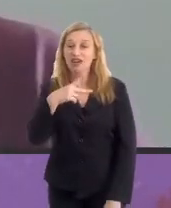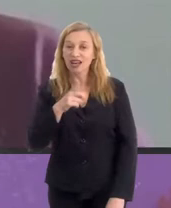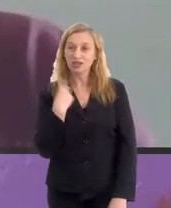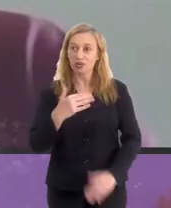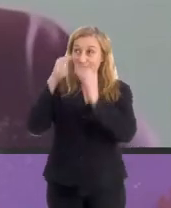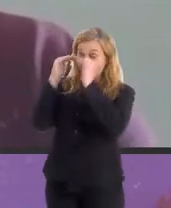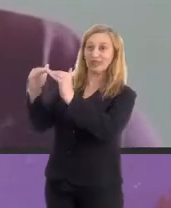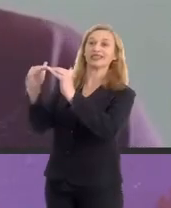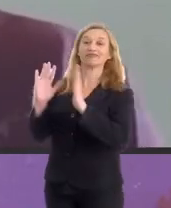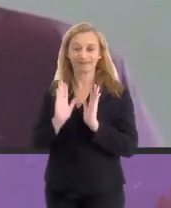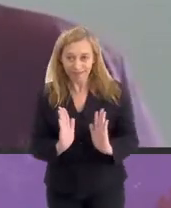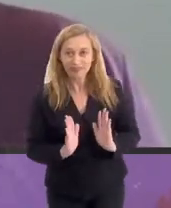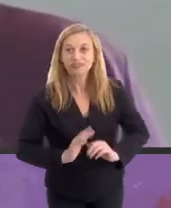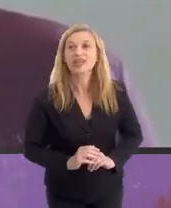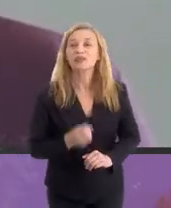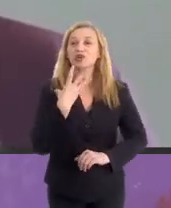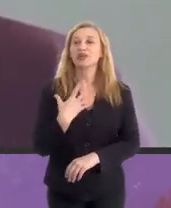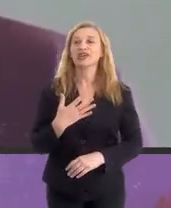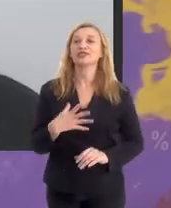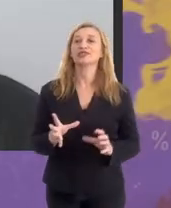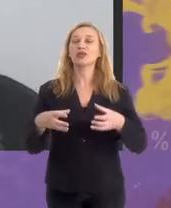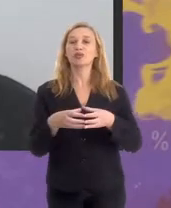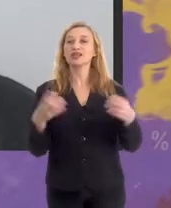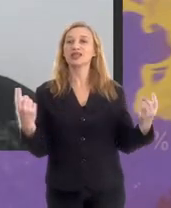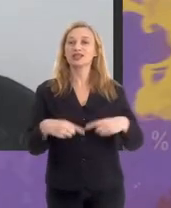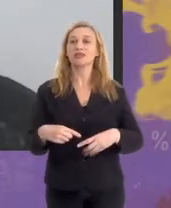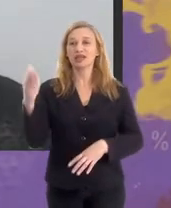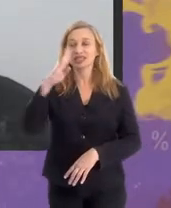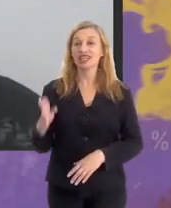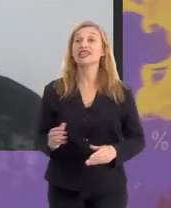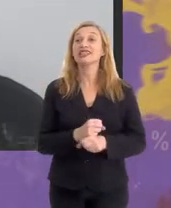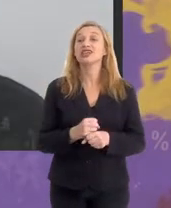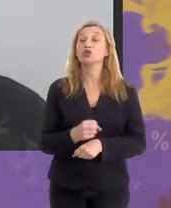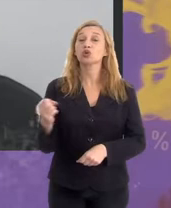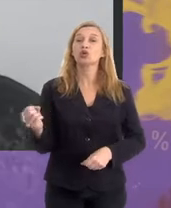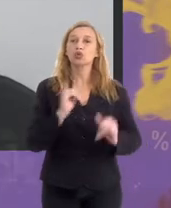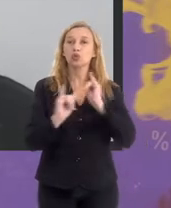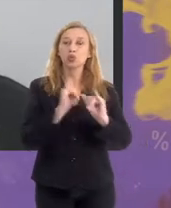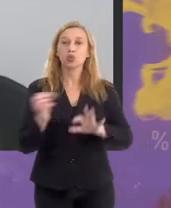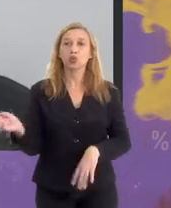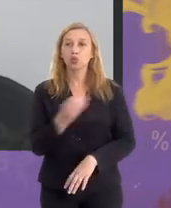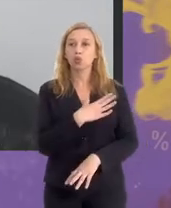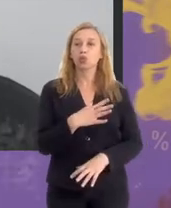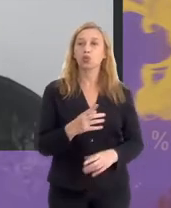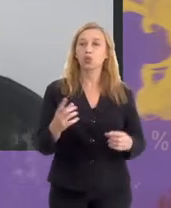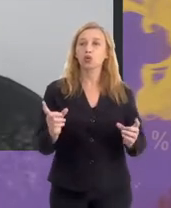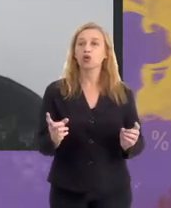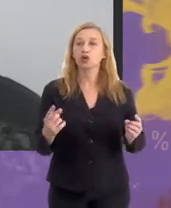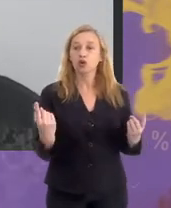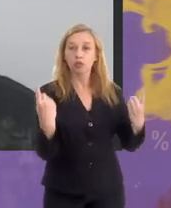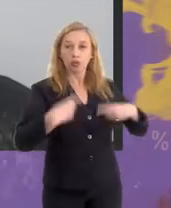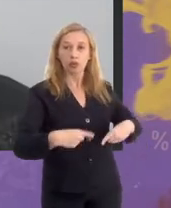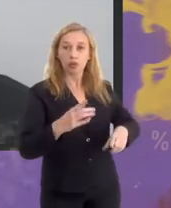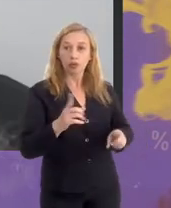fala cada um de nós cumprir muito bem sobre o Campeonato Brasileiro desse ano temos novidades do